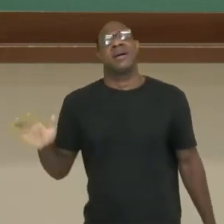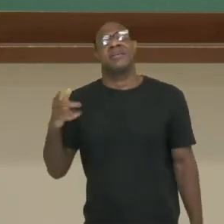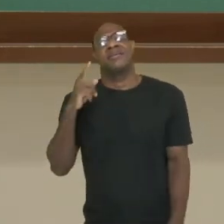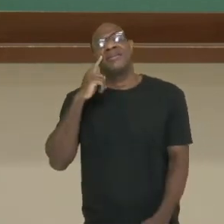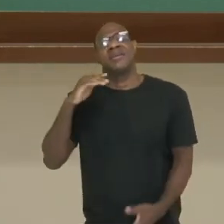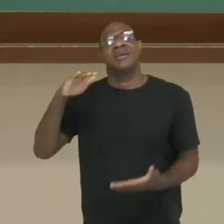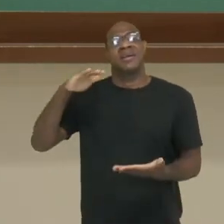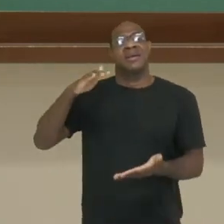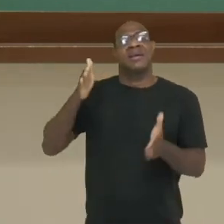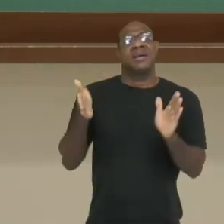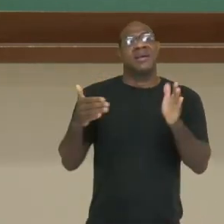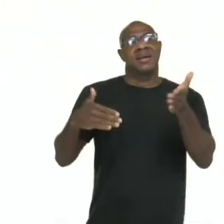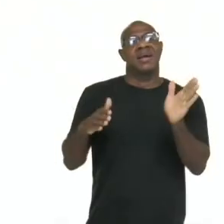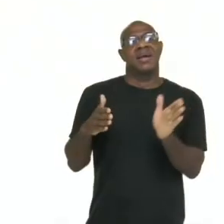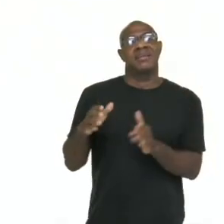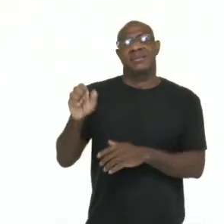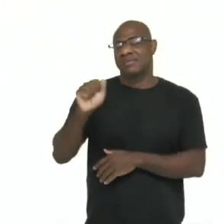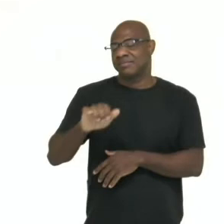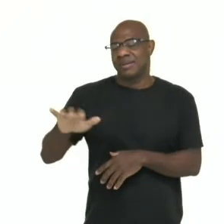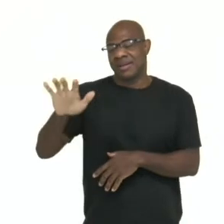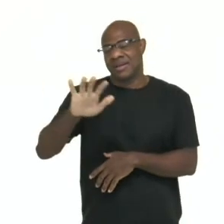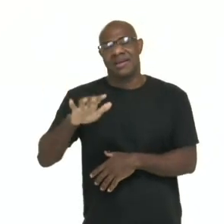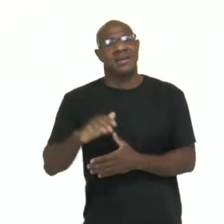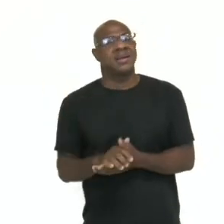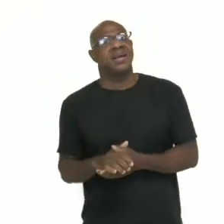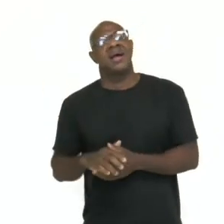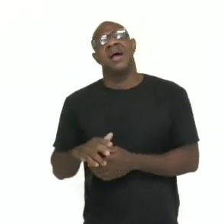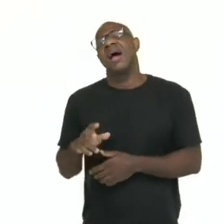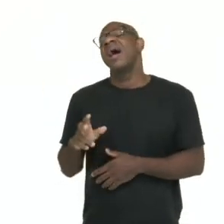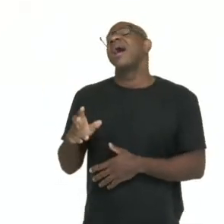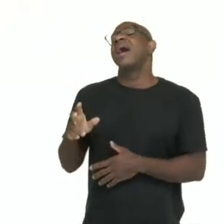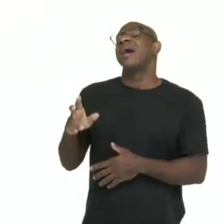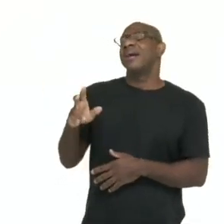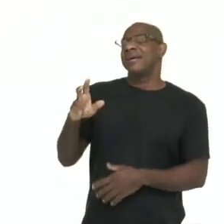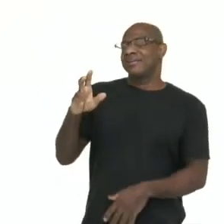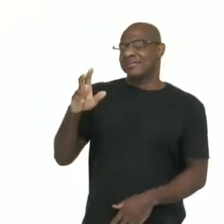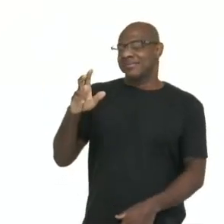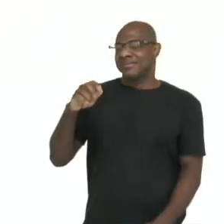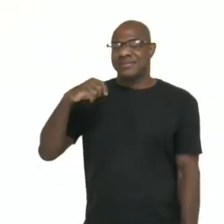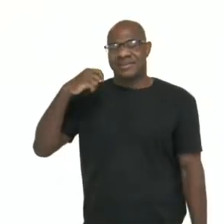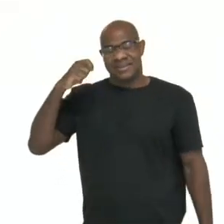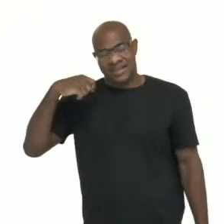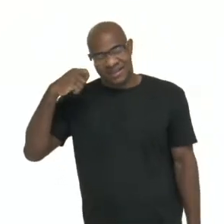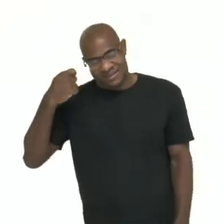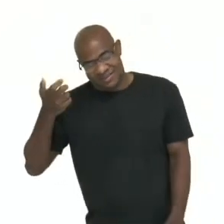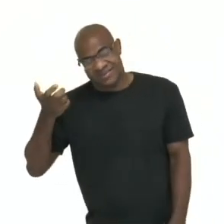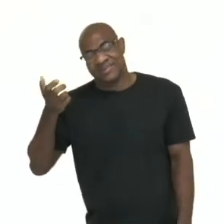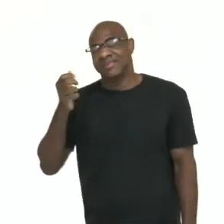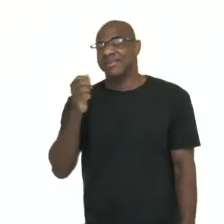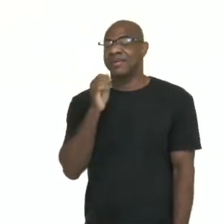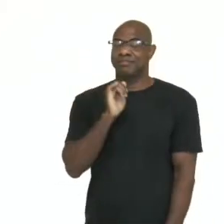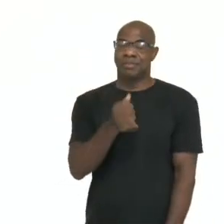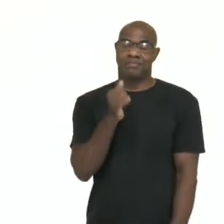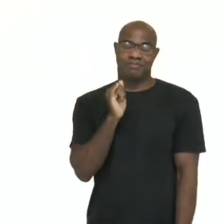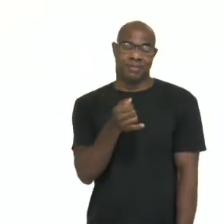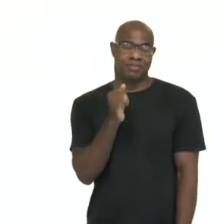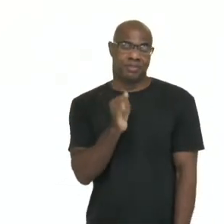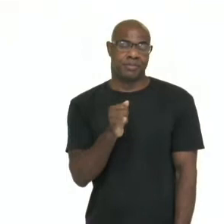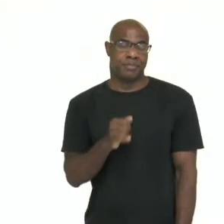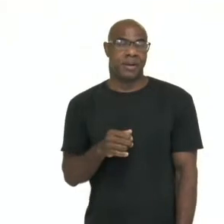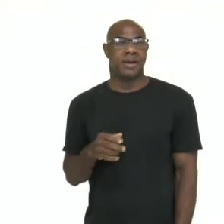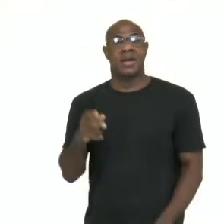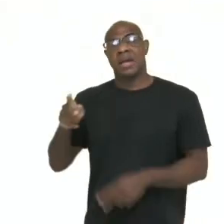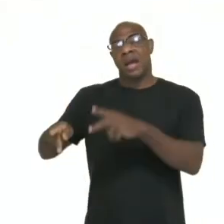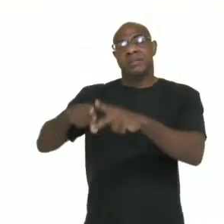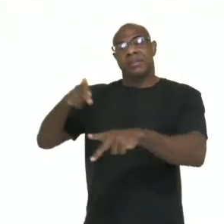com imagens? Então, a artista vai contando a história através dessas imagens. E o público é chamado para participar.